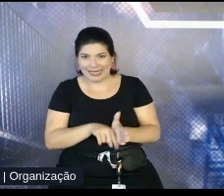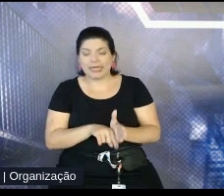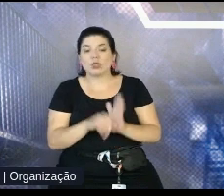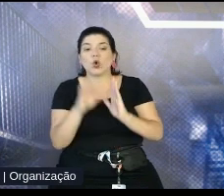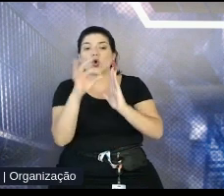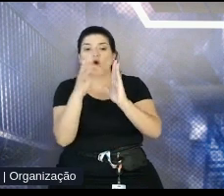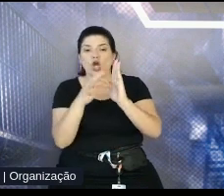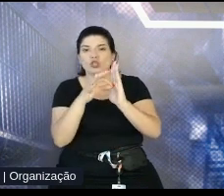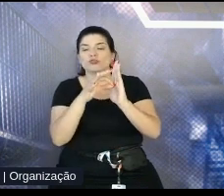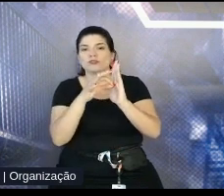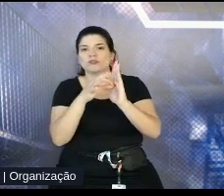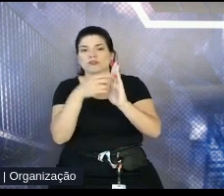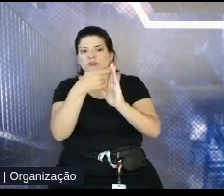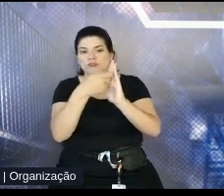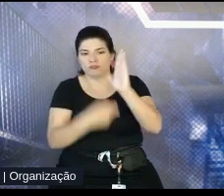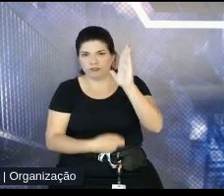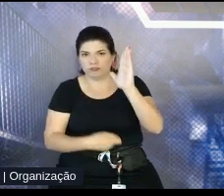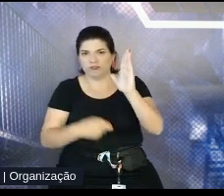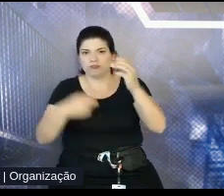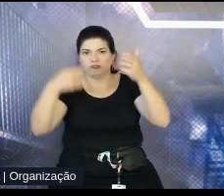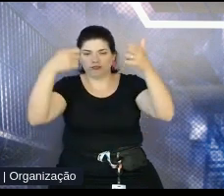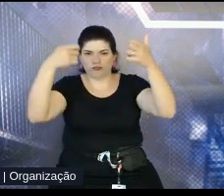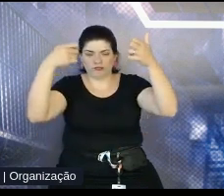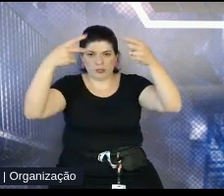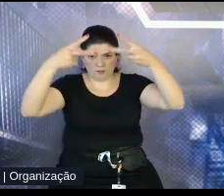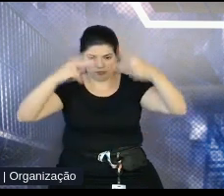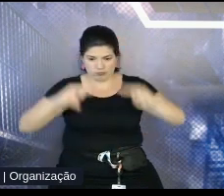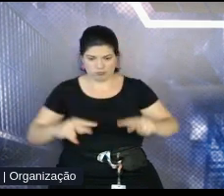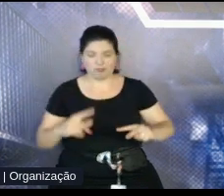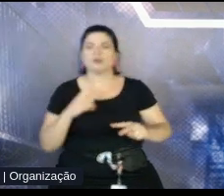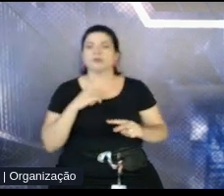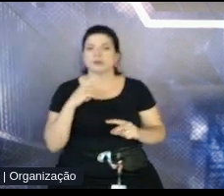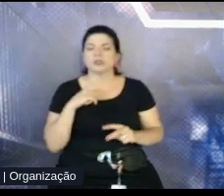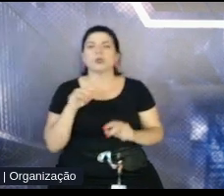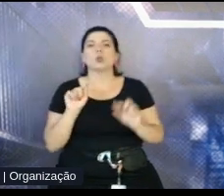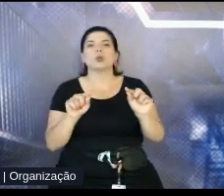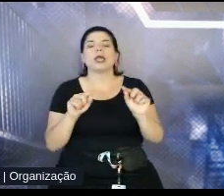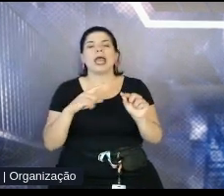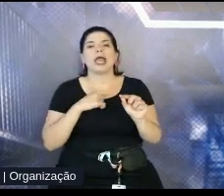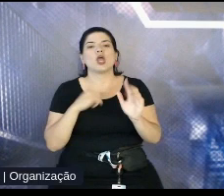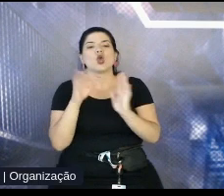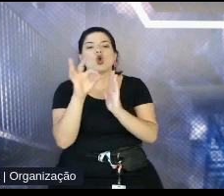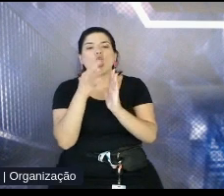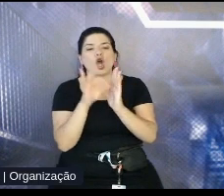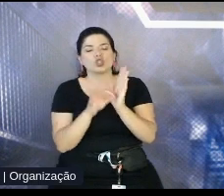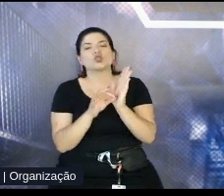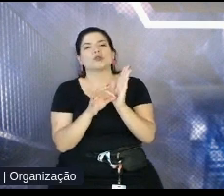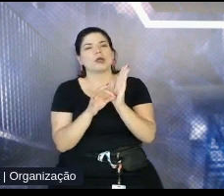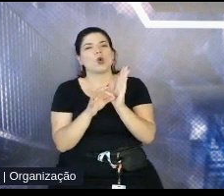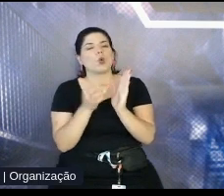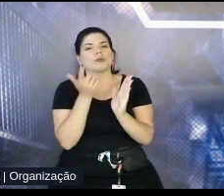visando aquele processo de você estar escrevendo um clean code, né? Você está escrevendo um código mais limpo ali.